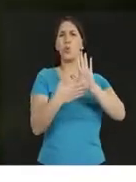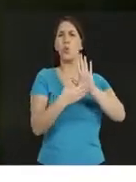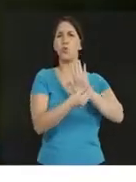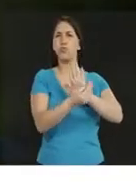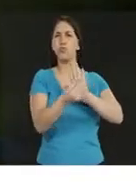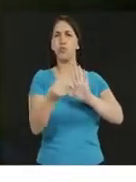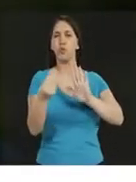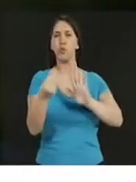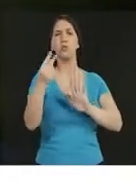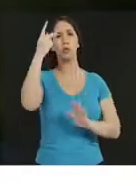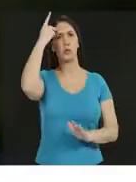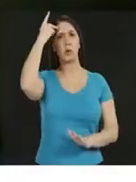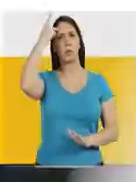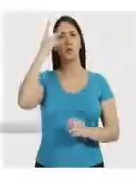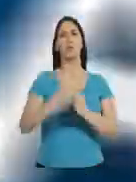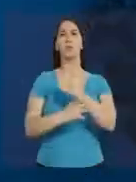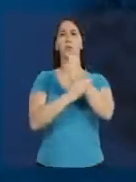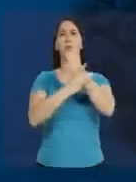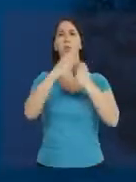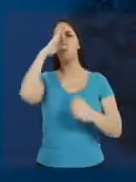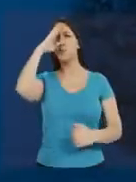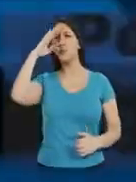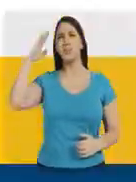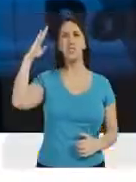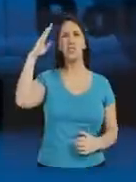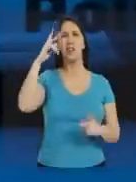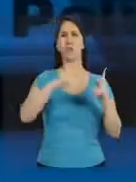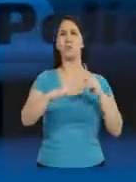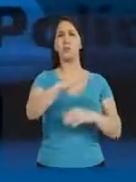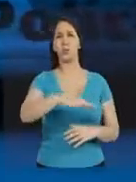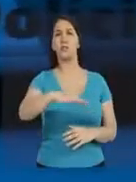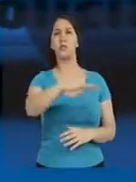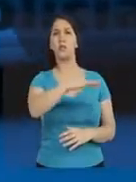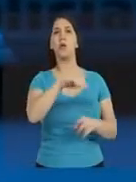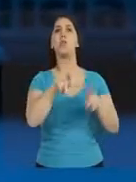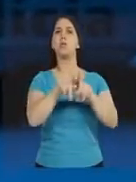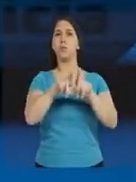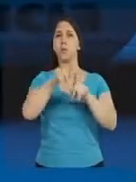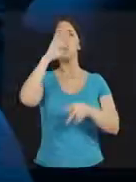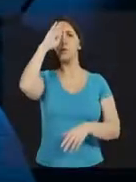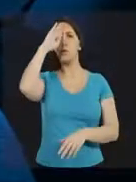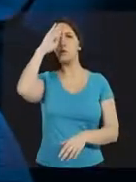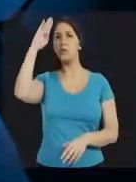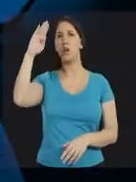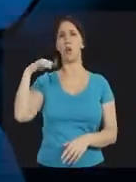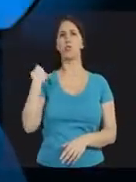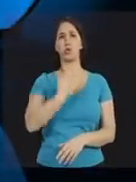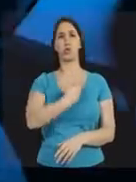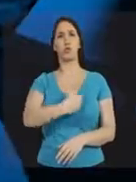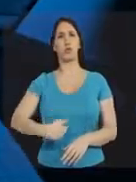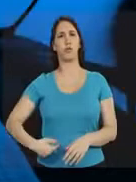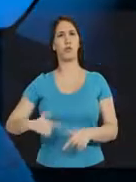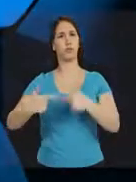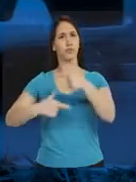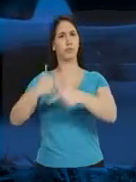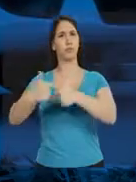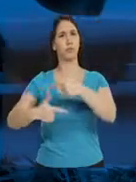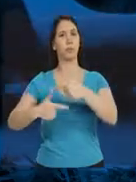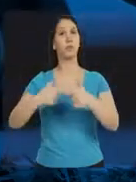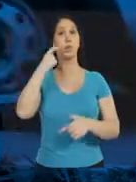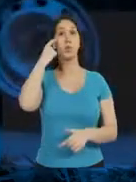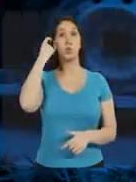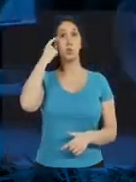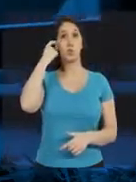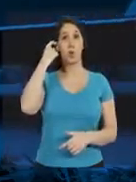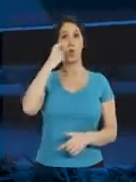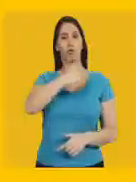prioridade máxima no nosso governo. João Governador vai implantar novas unidades do BAEP, o Batalhão de Operações Especiais